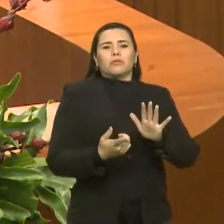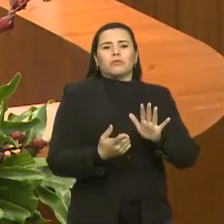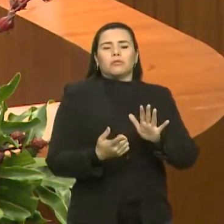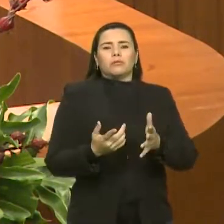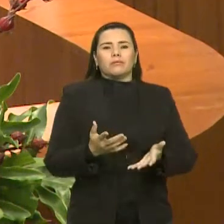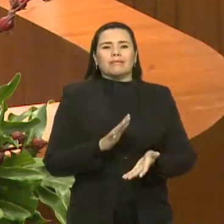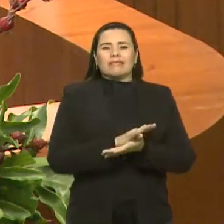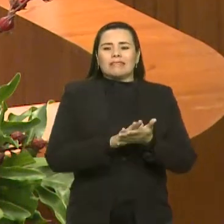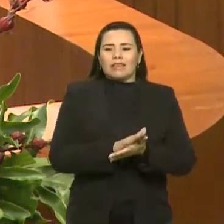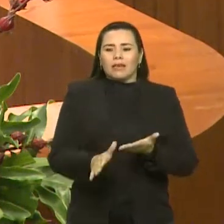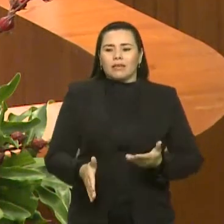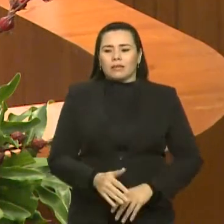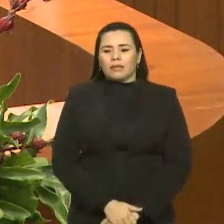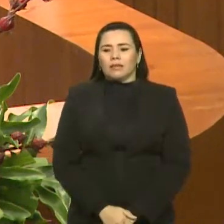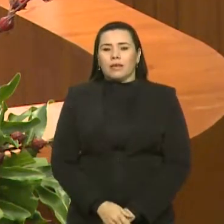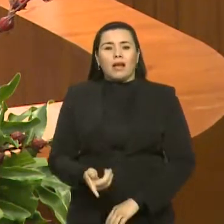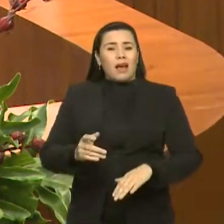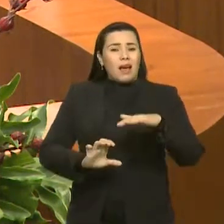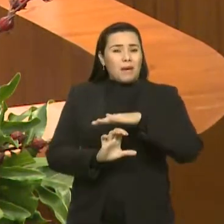Ela apresentou